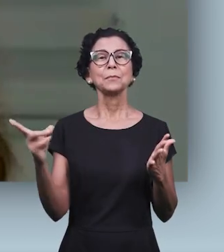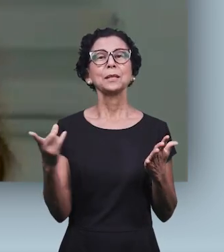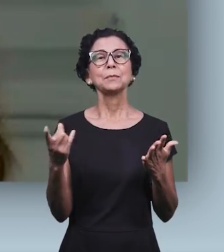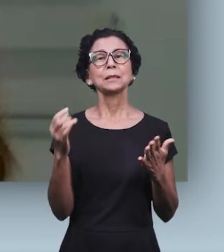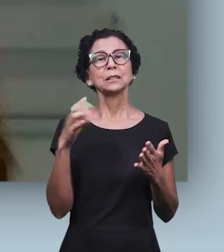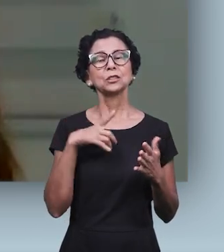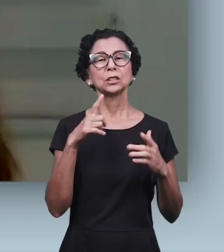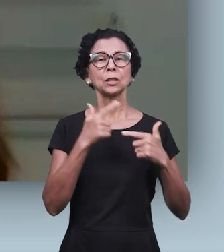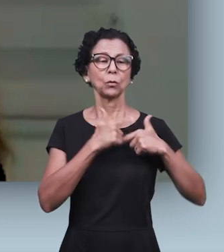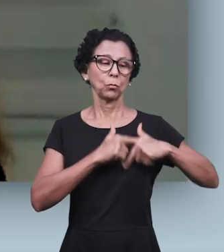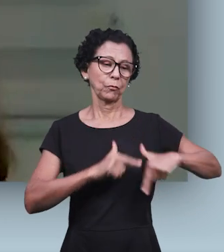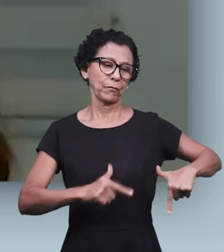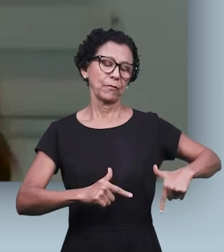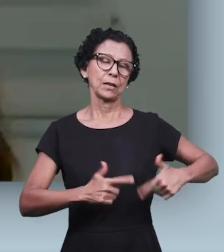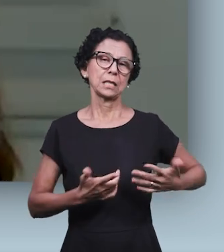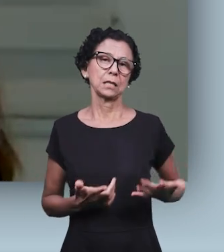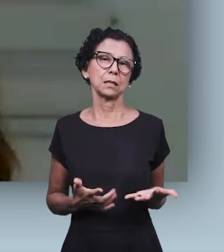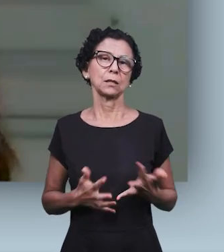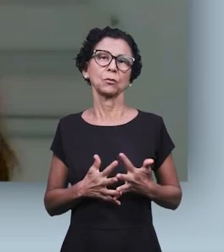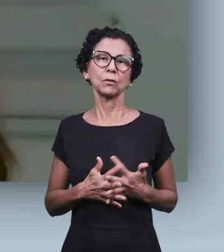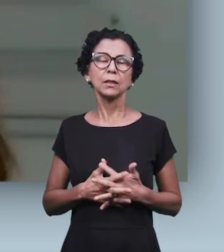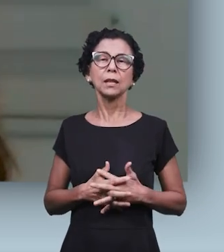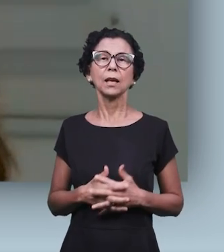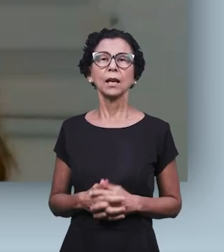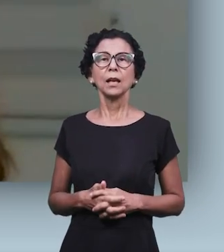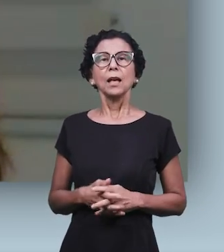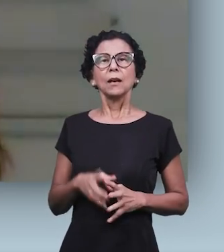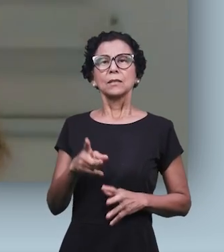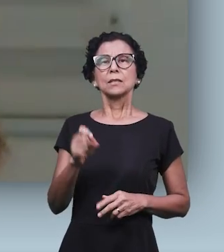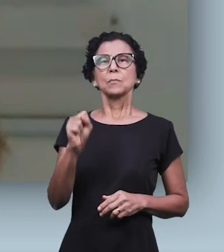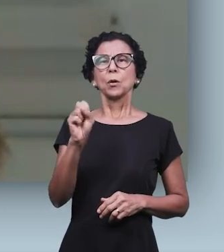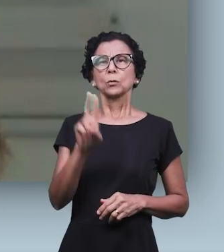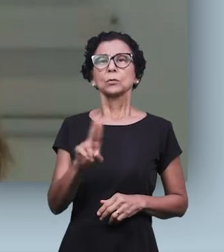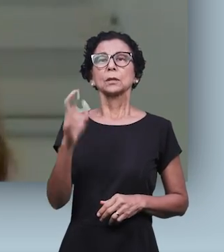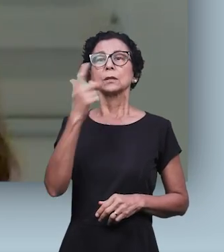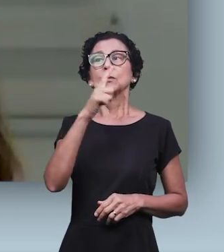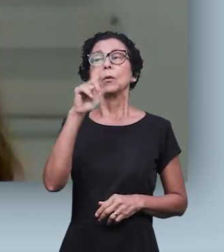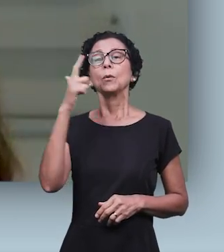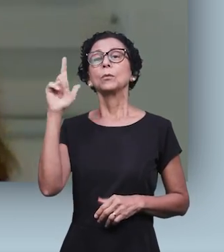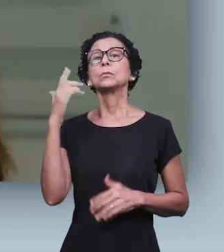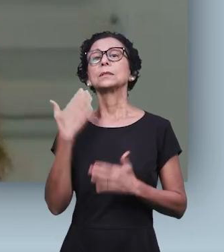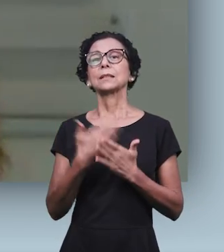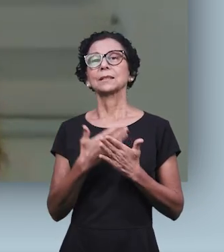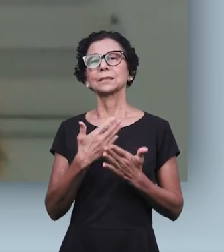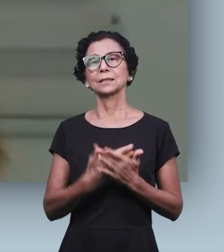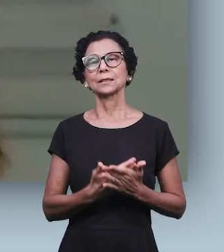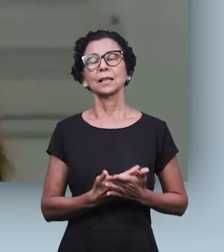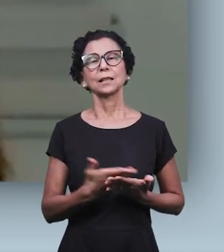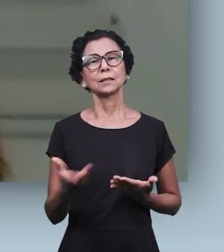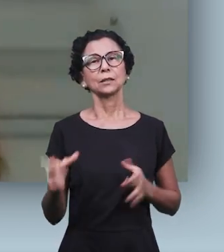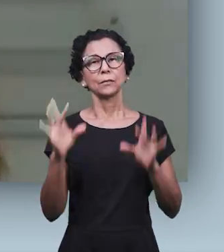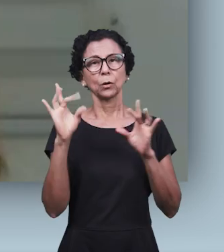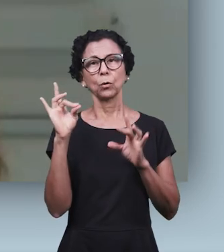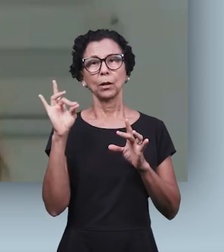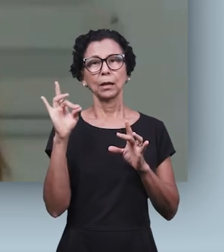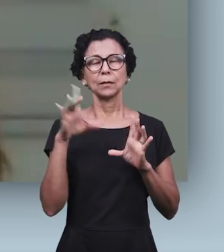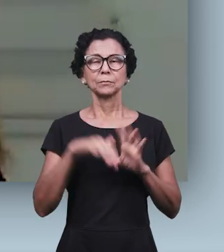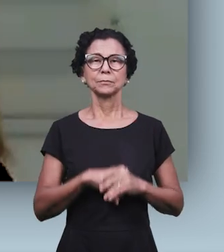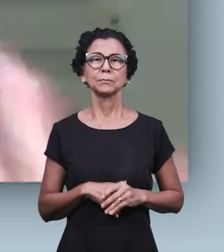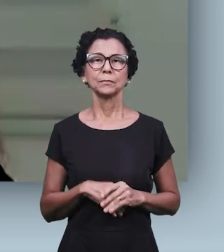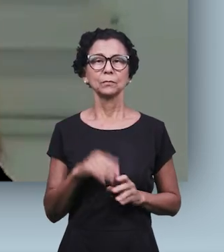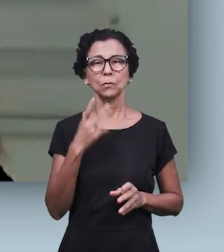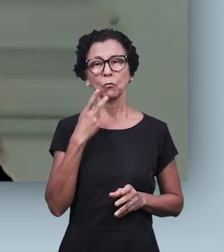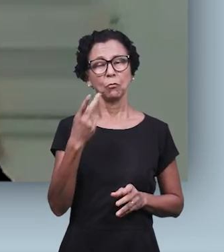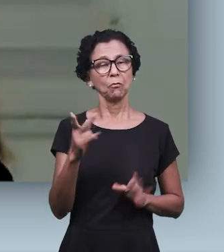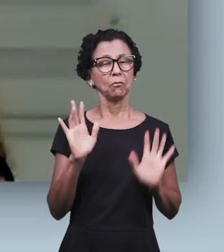que tinham o coração vazio. Por quê? Eu fiz aqui para que as irmãs possam usar em outras aulas. Então as irmãs podem fazer um pequeno papel e colar,